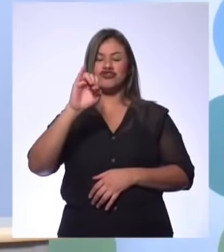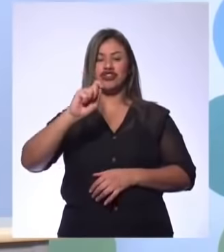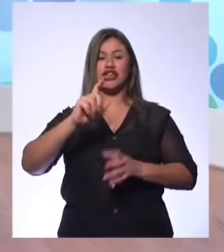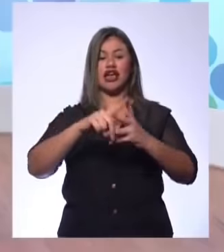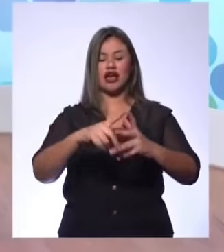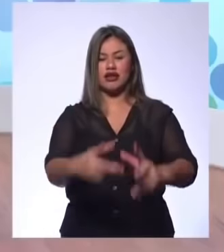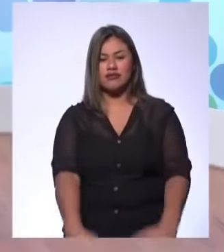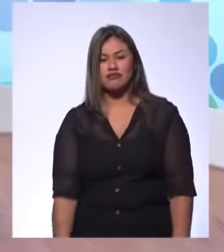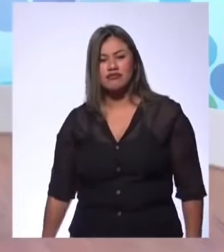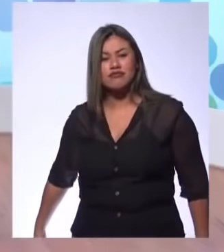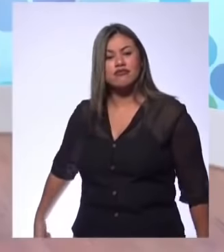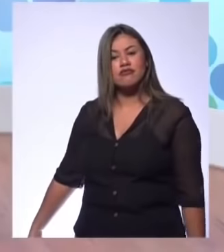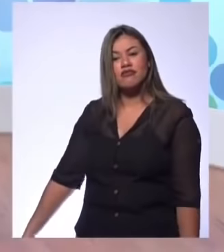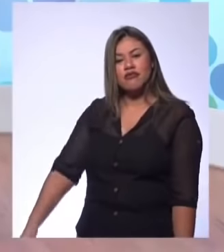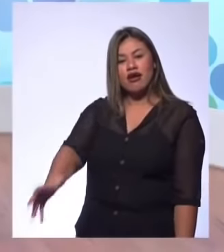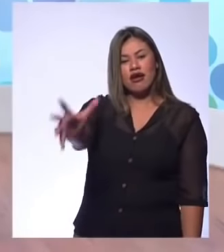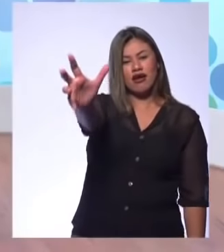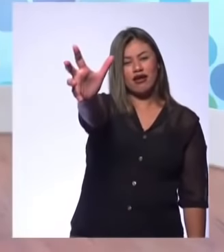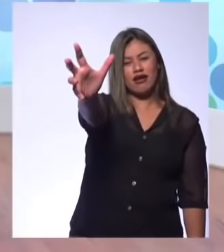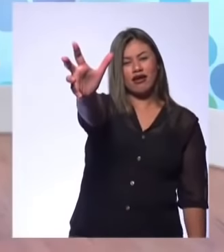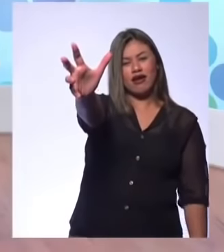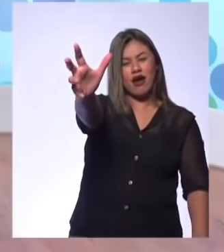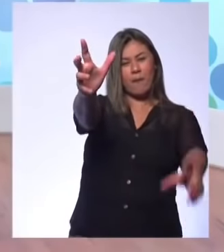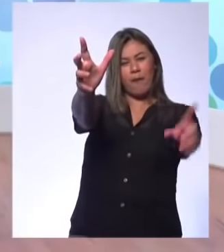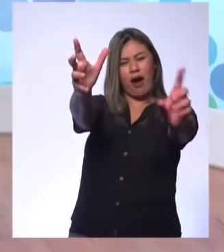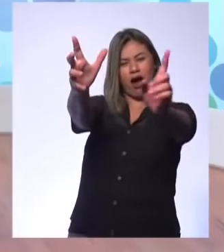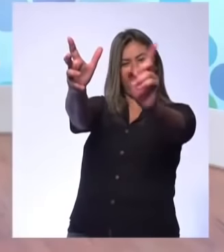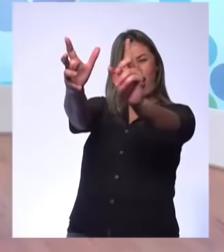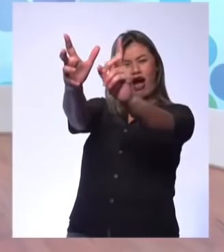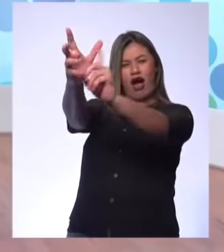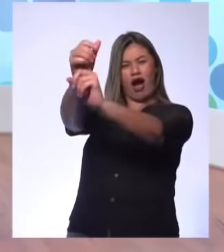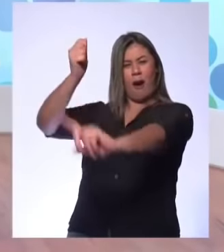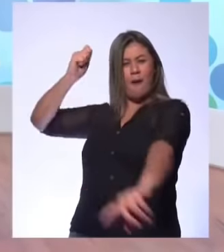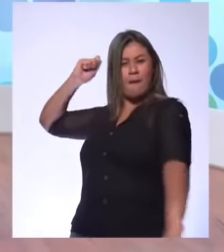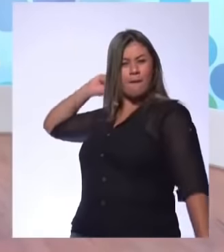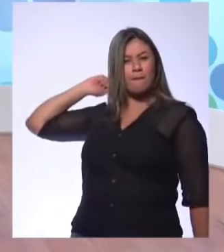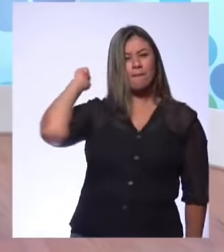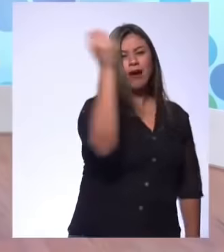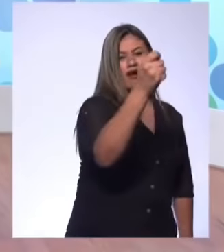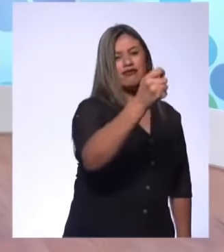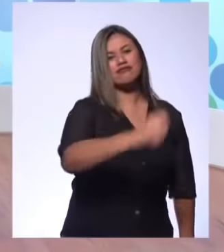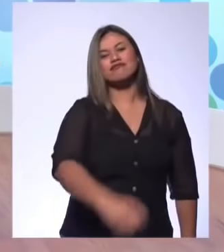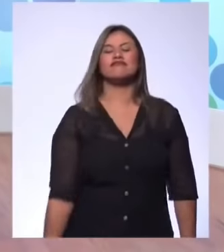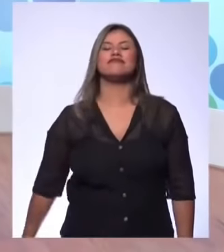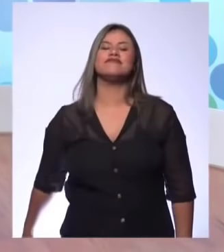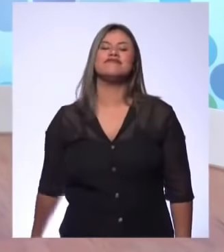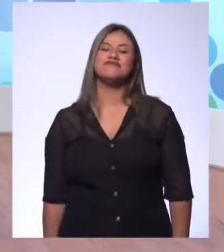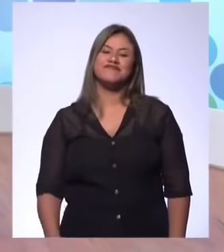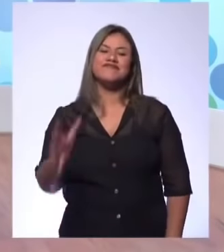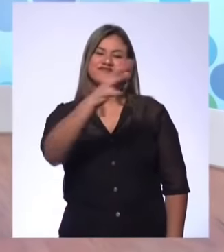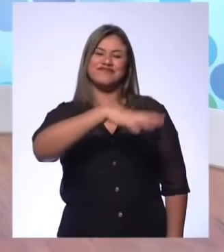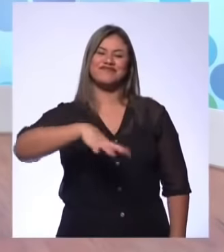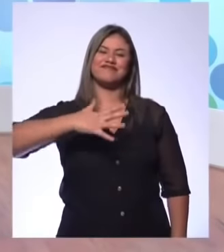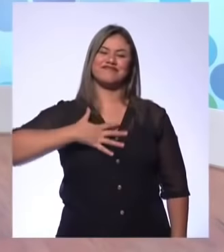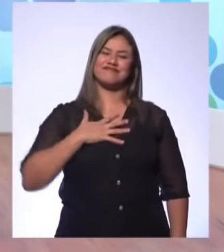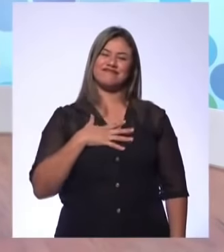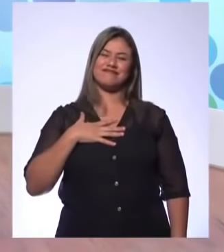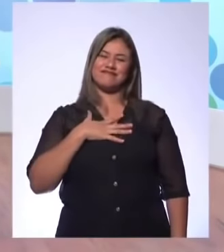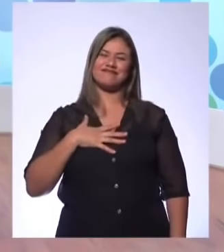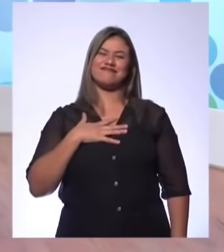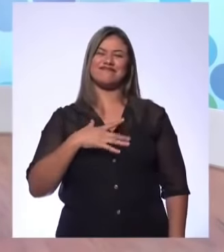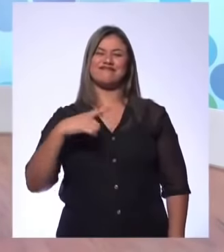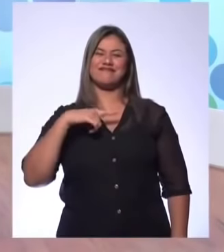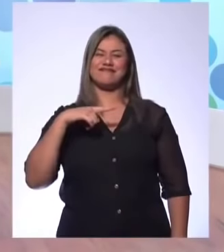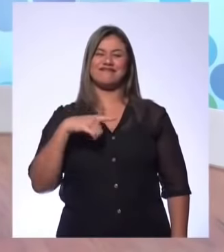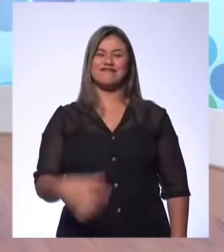Da né? marretona, que ele chama e ela vem. Que é o personagem hoje que eles Ah, por isso que adoram. a garotada gosta desse personagem. Gosta bastante. E